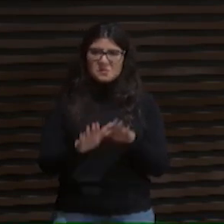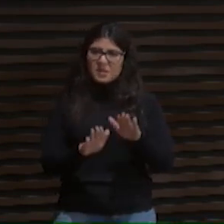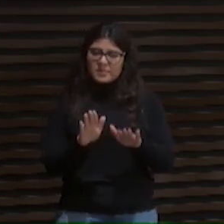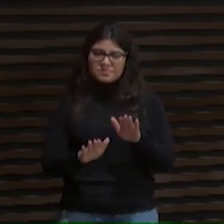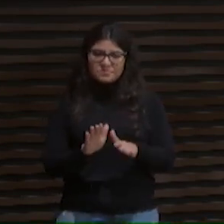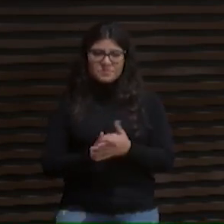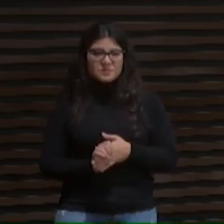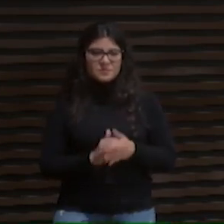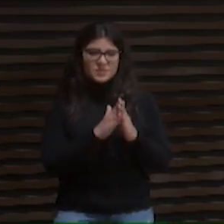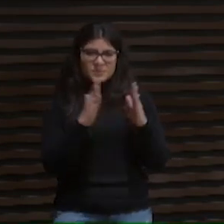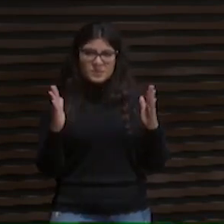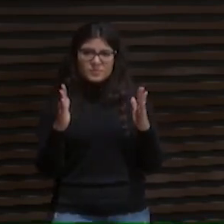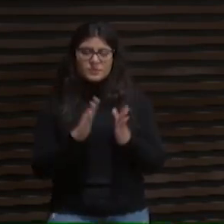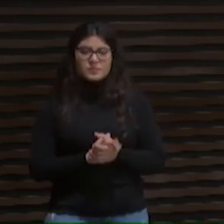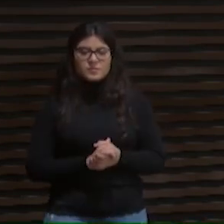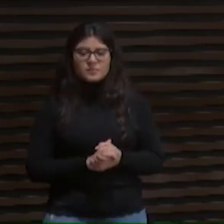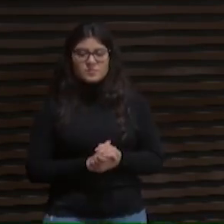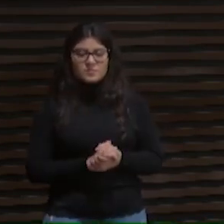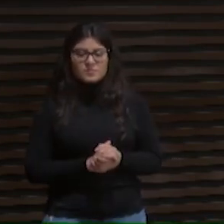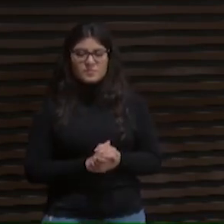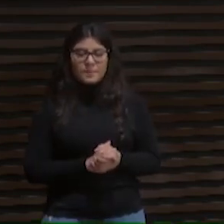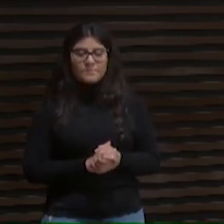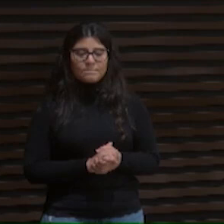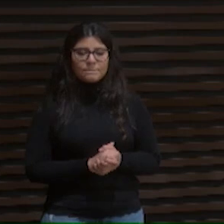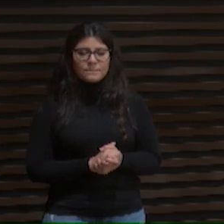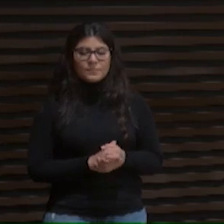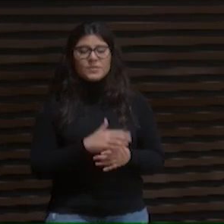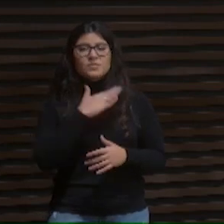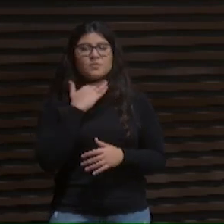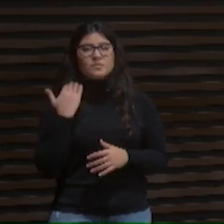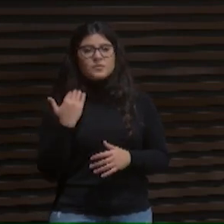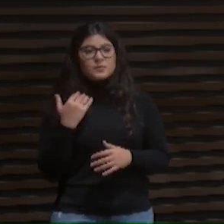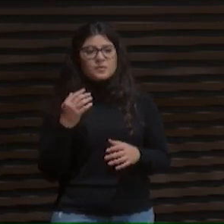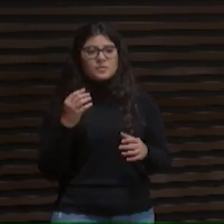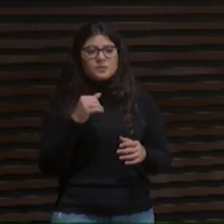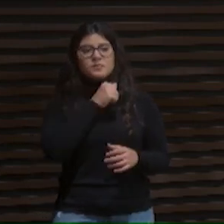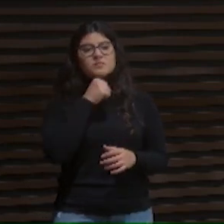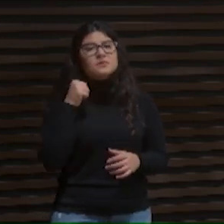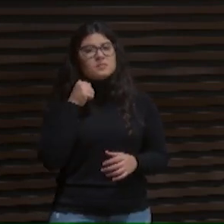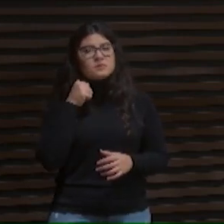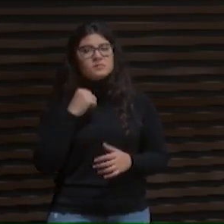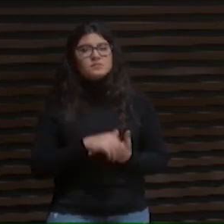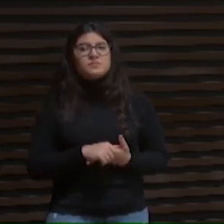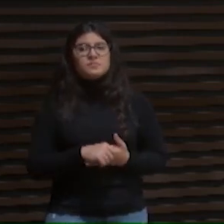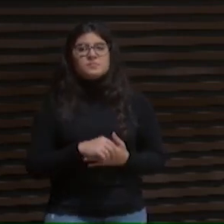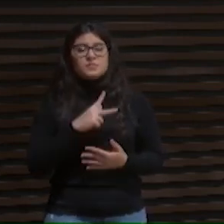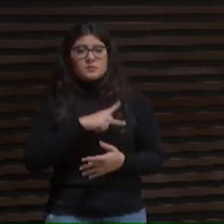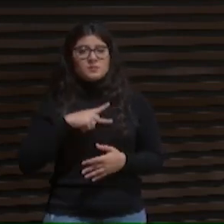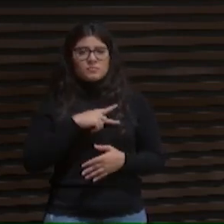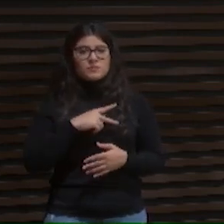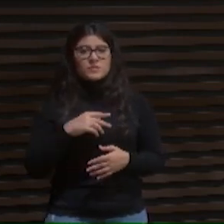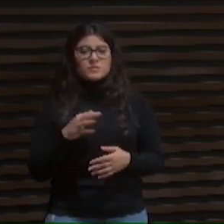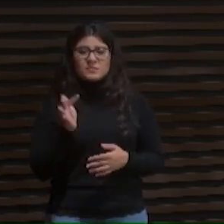disso. Diz a tradição, né, que ele morre decapitado, não está na Bíblia. Paulo termina essa